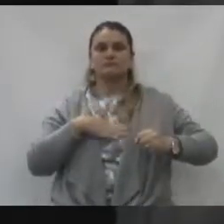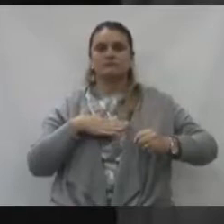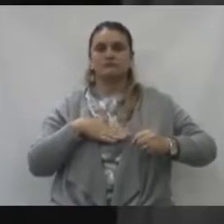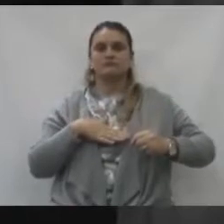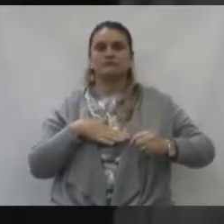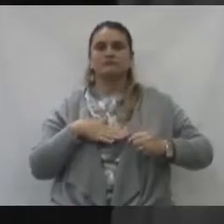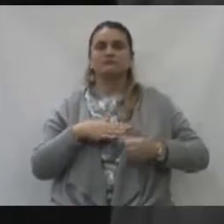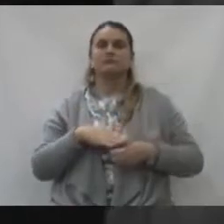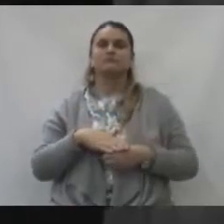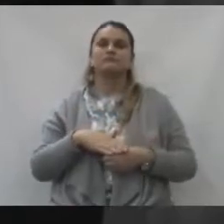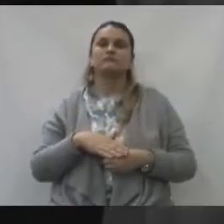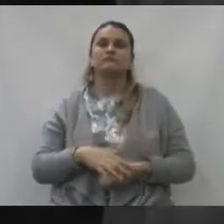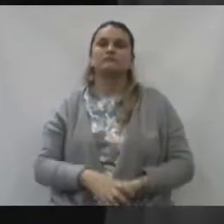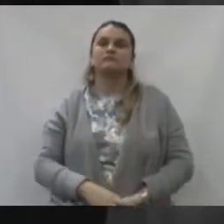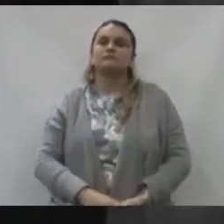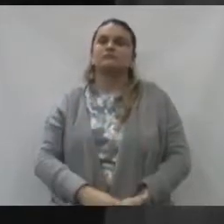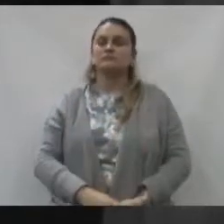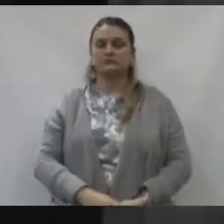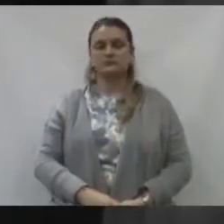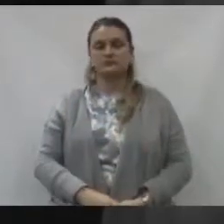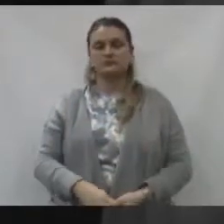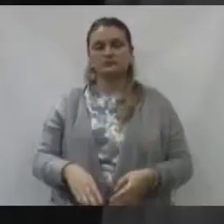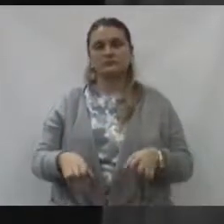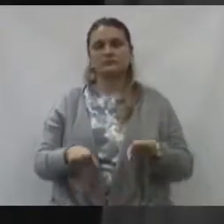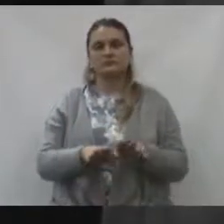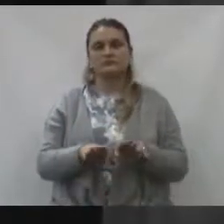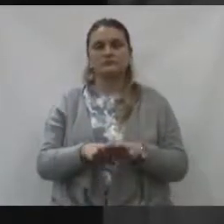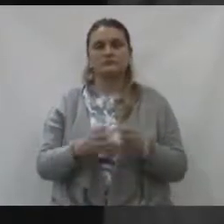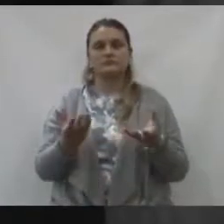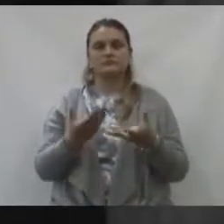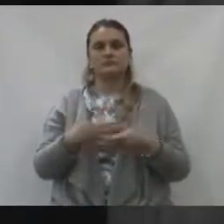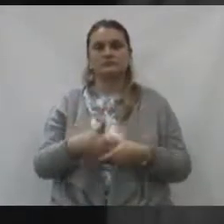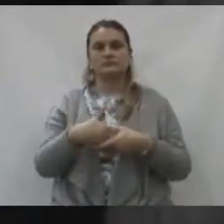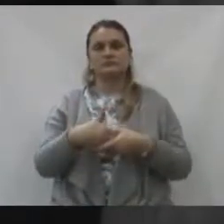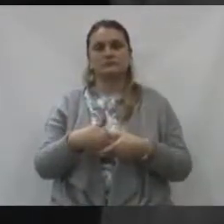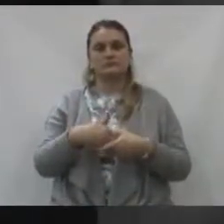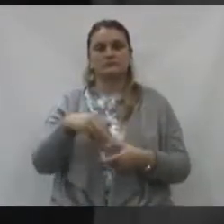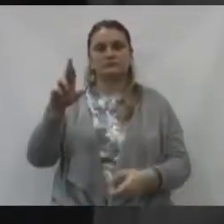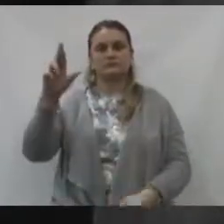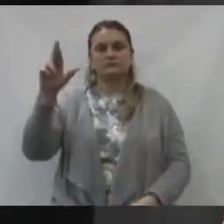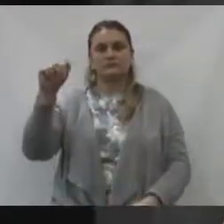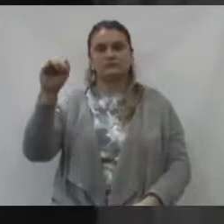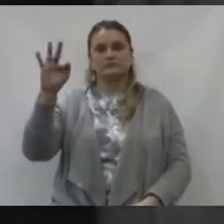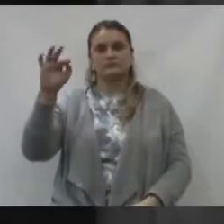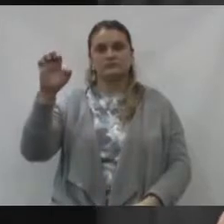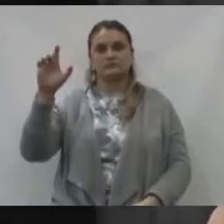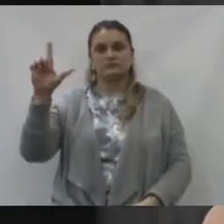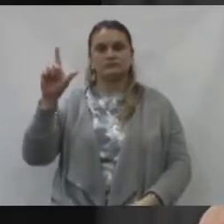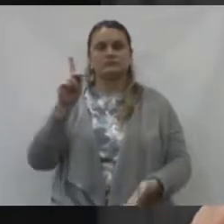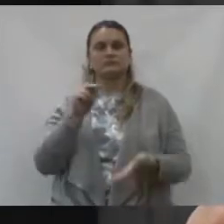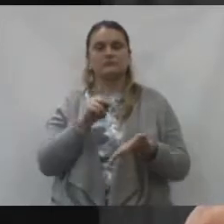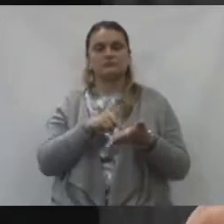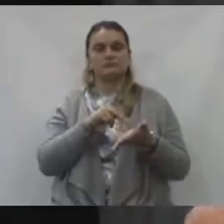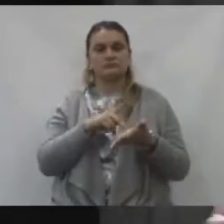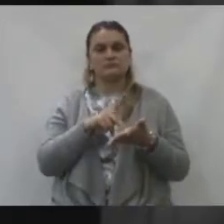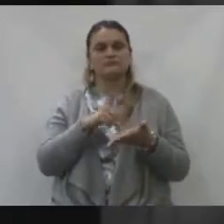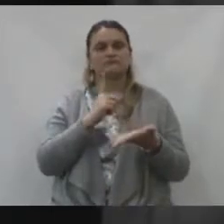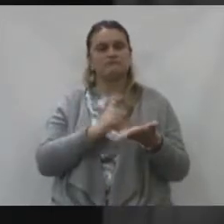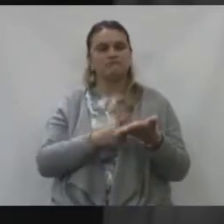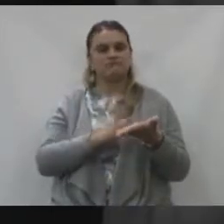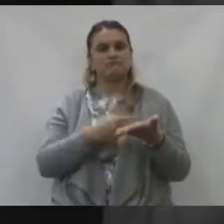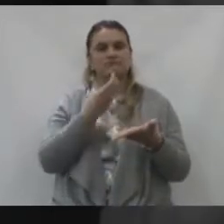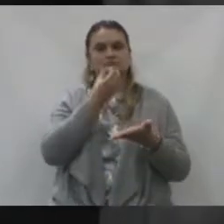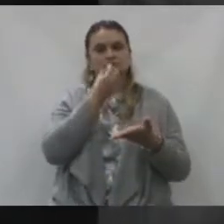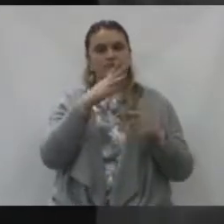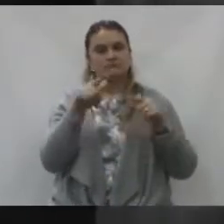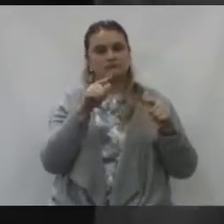com alento nessa possibilidade de passagem, né? Também quero parabenizar o Rafael, porque